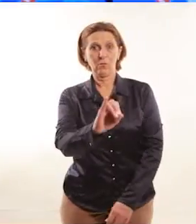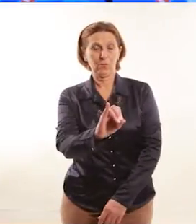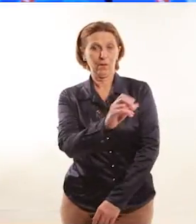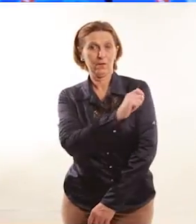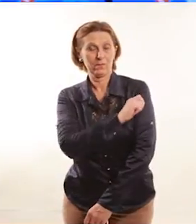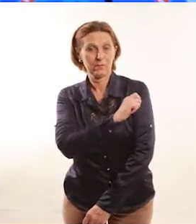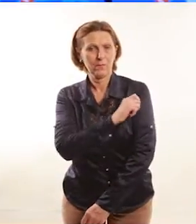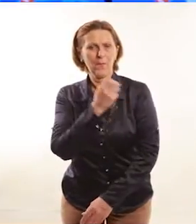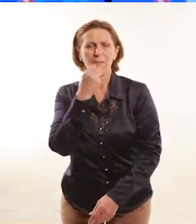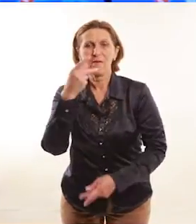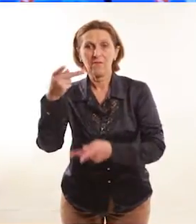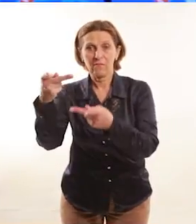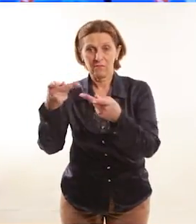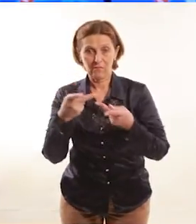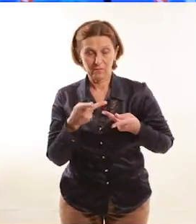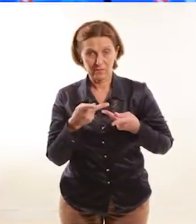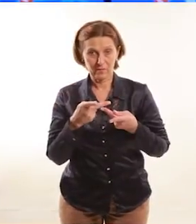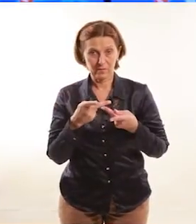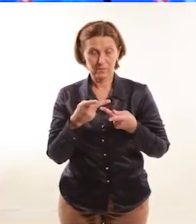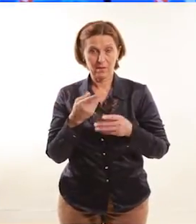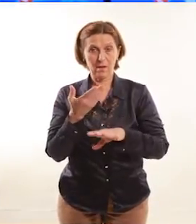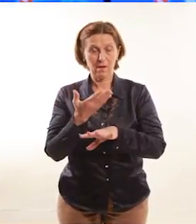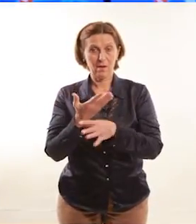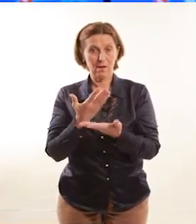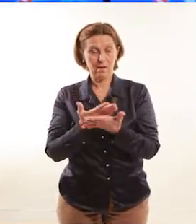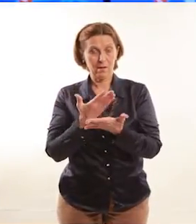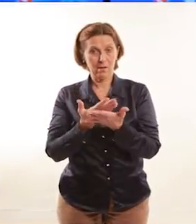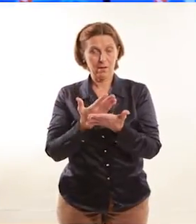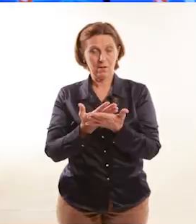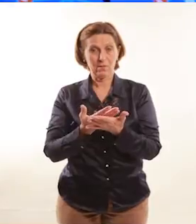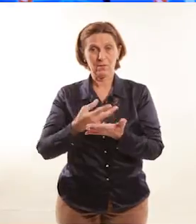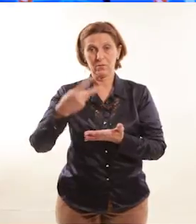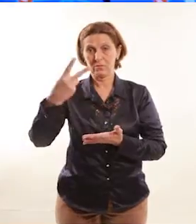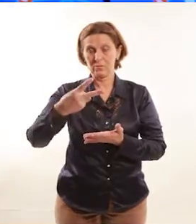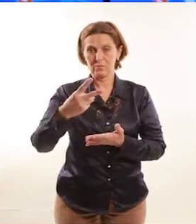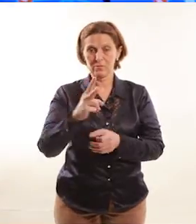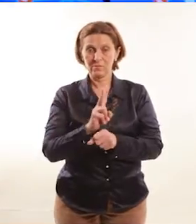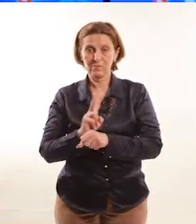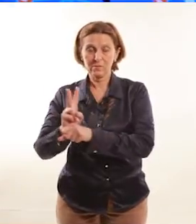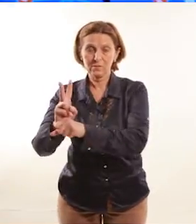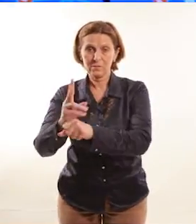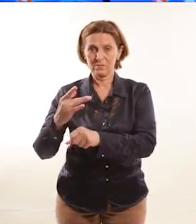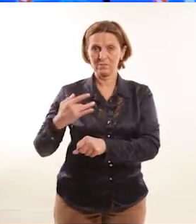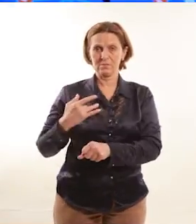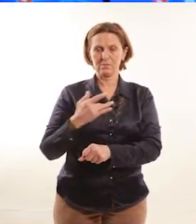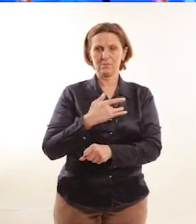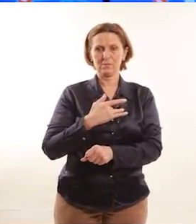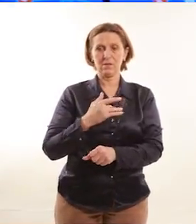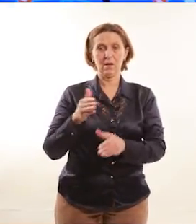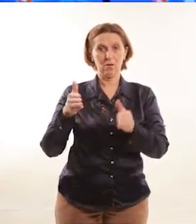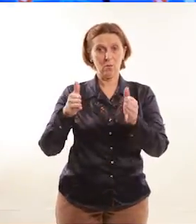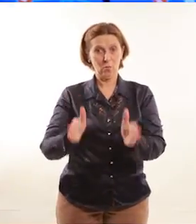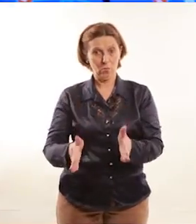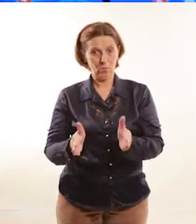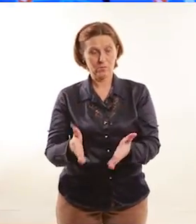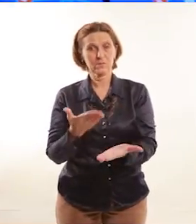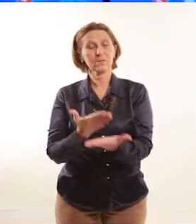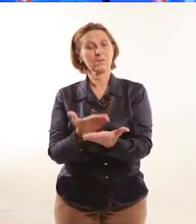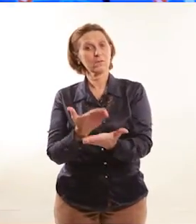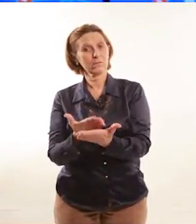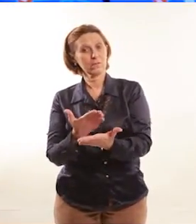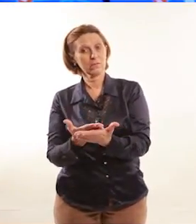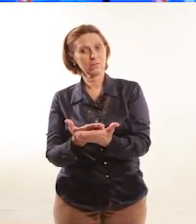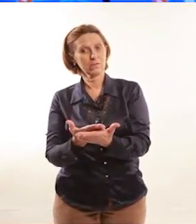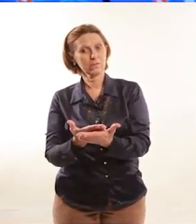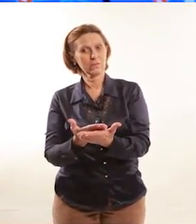Olá, alunos! Sejam bem-vindos à nossa unidade número 2 da disciplina de Vigilância em Saúde. Nessa unidade, nós vamos